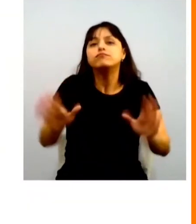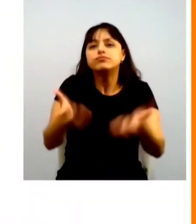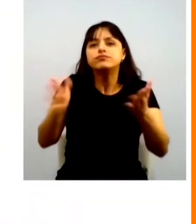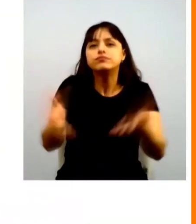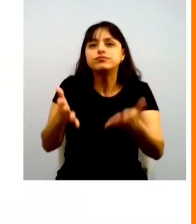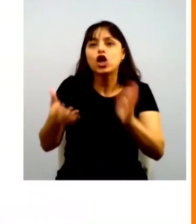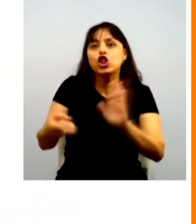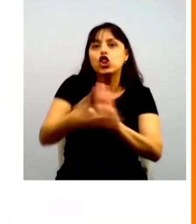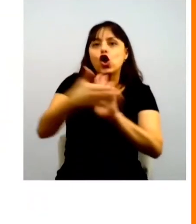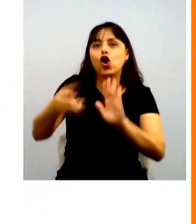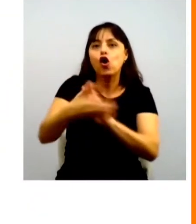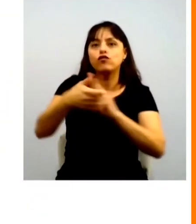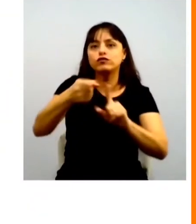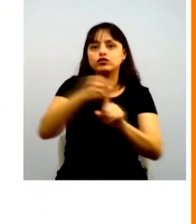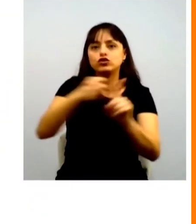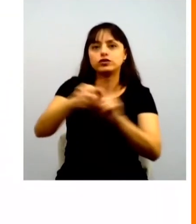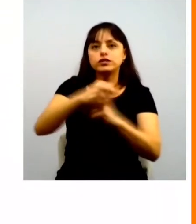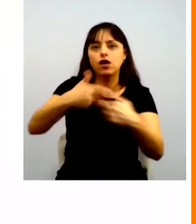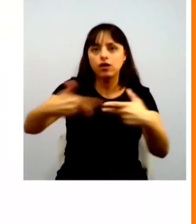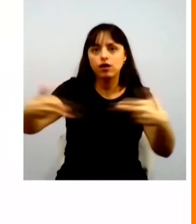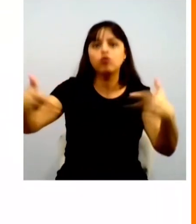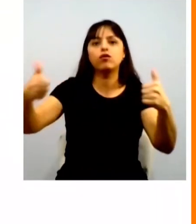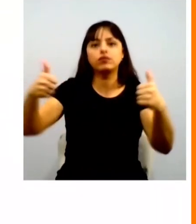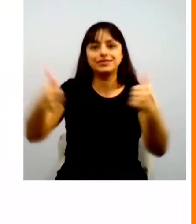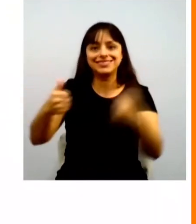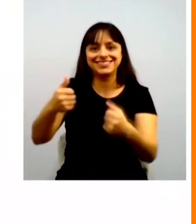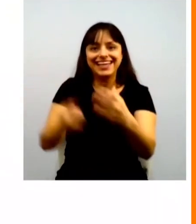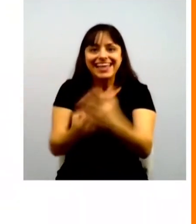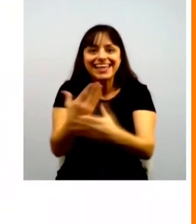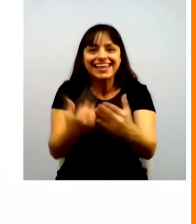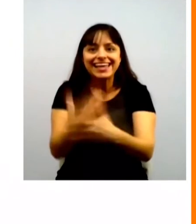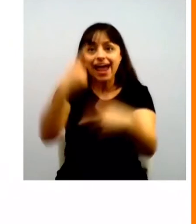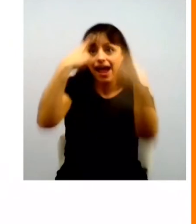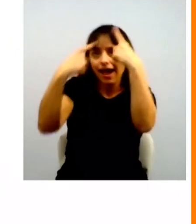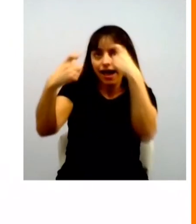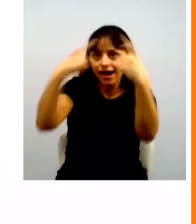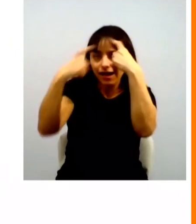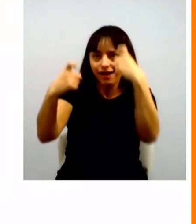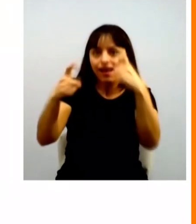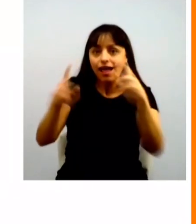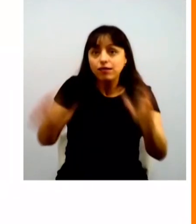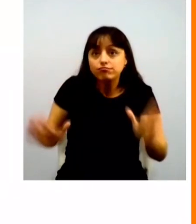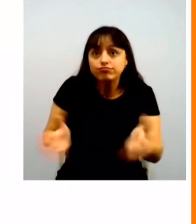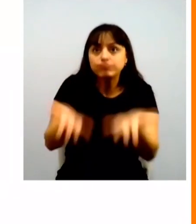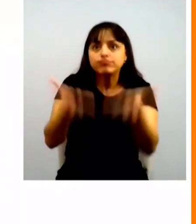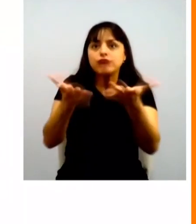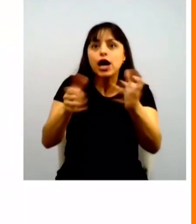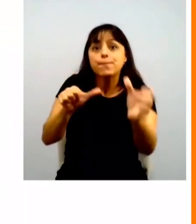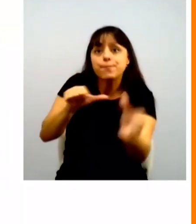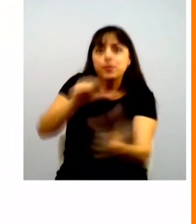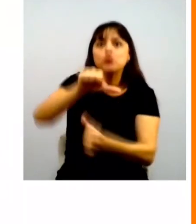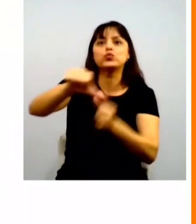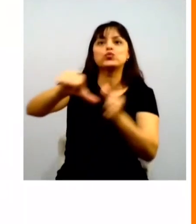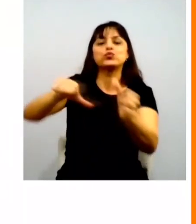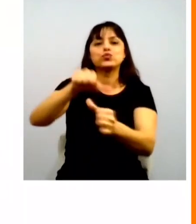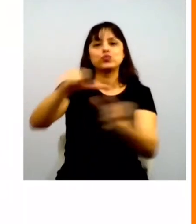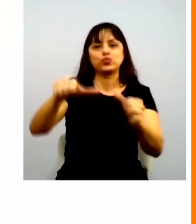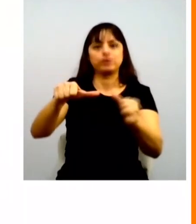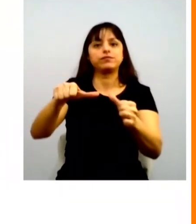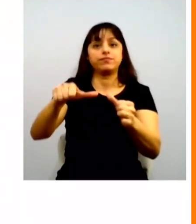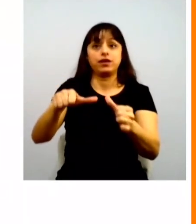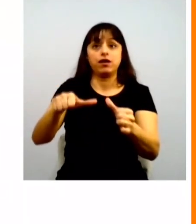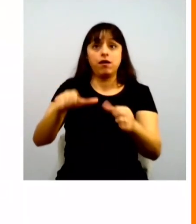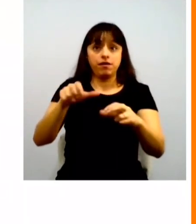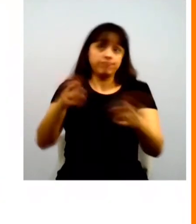e cultura na inovação social e na creatividade como motor de mudança, e, sobre todo, em momentos como os que estamos vivendo,